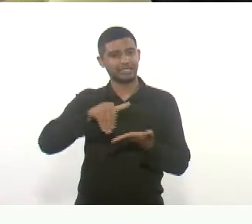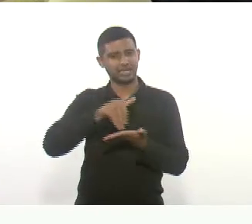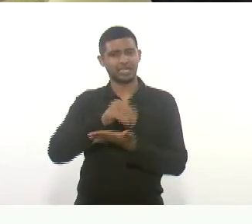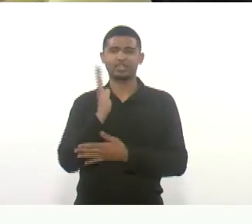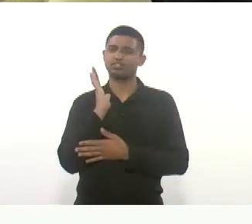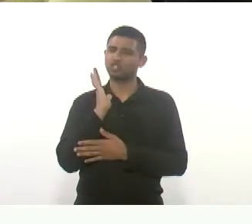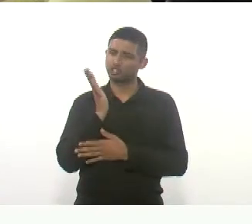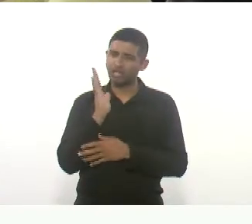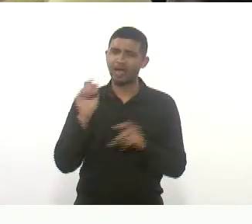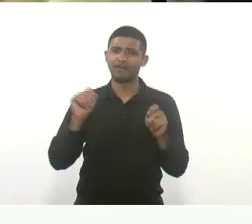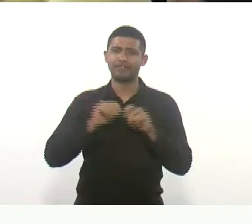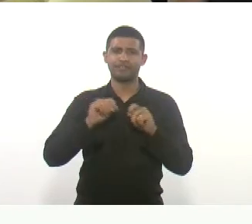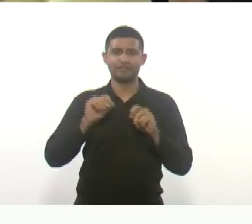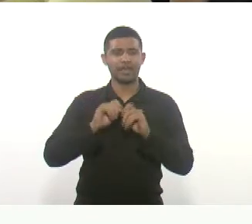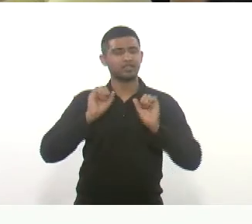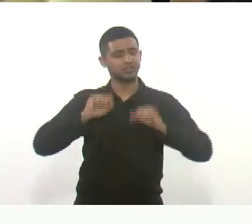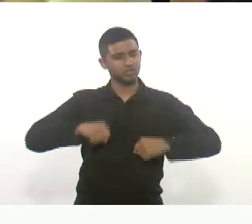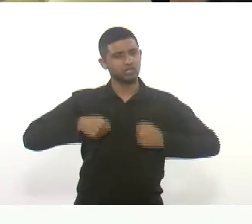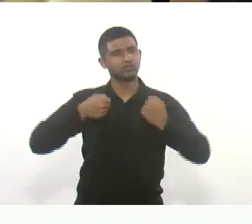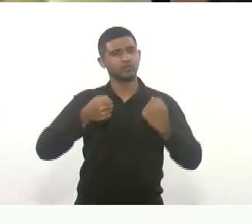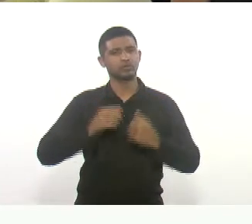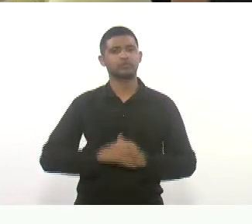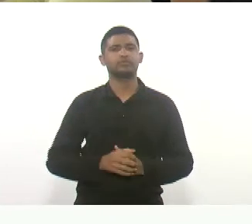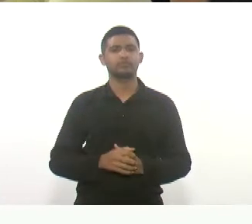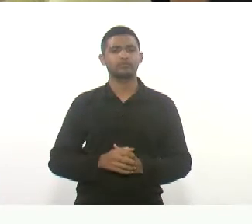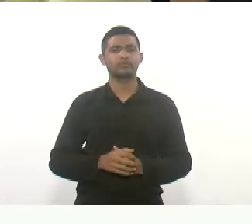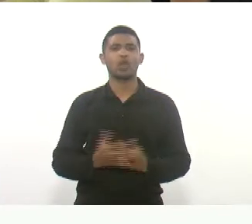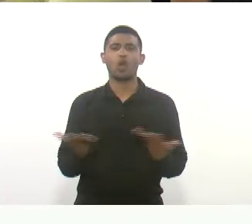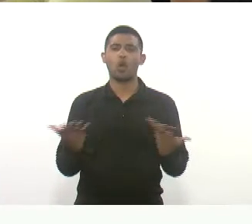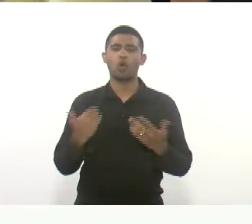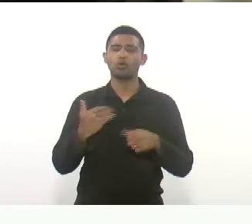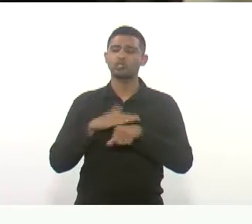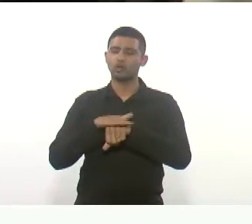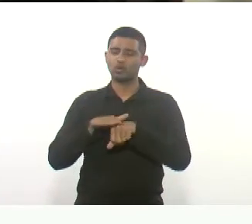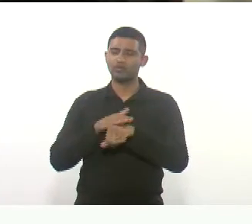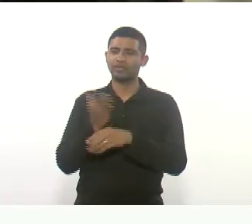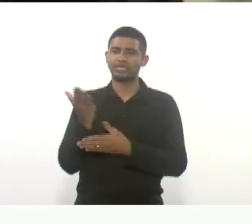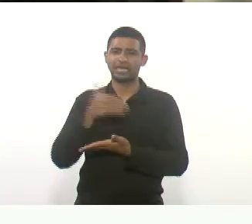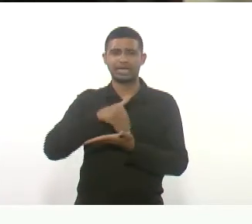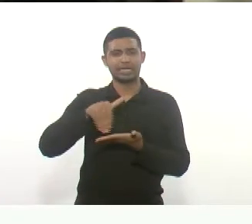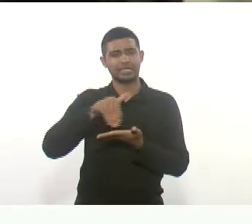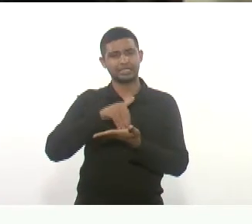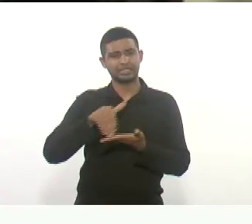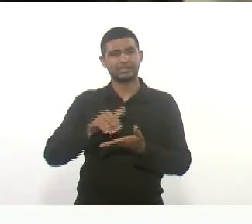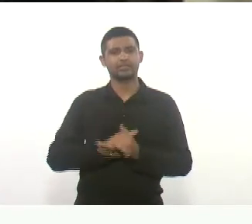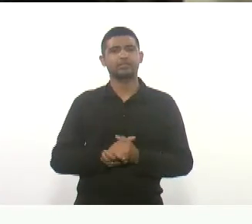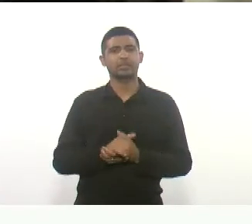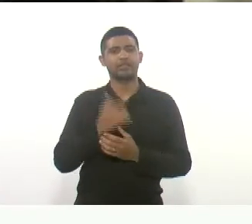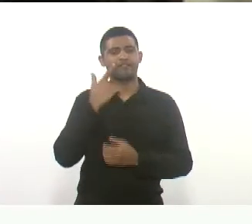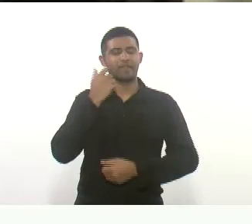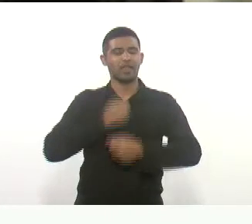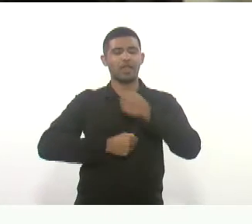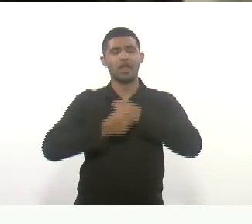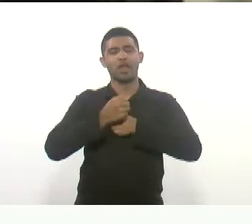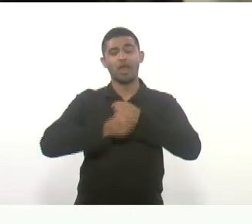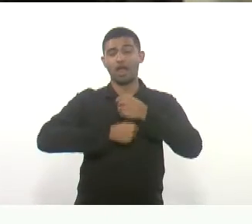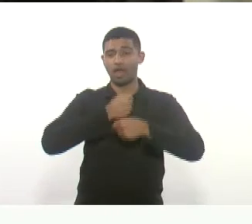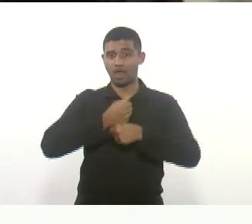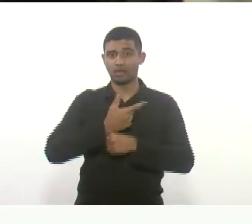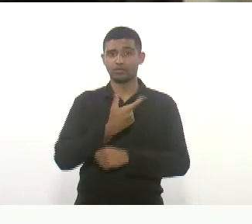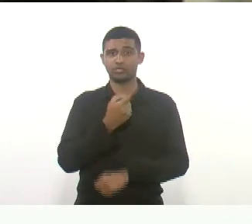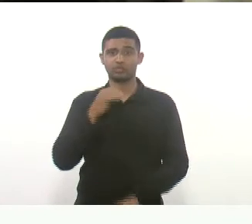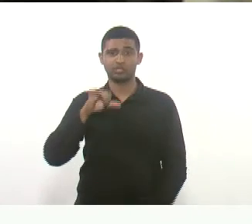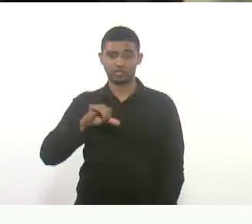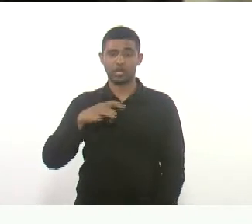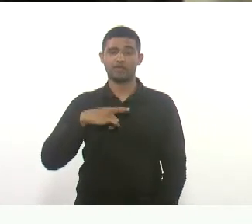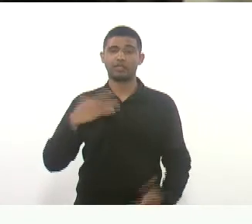vem fazendo esse esforço. Hoje mesmo, conversando com o secretário, no ano de 2019, entre